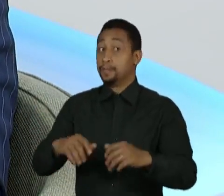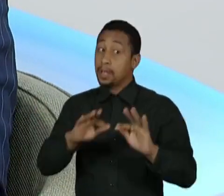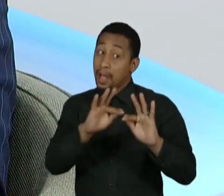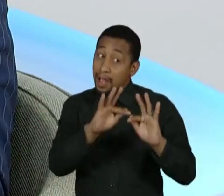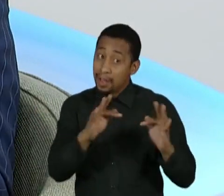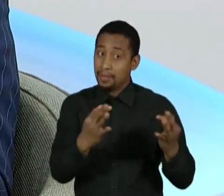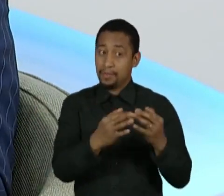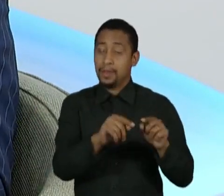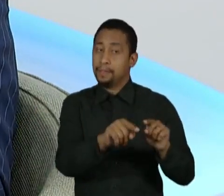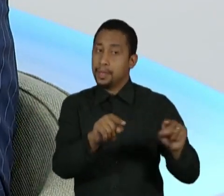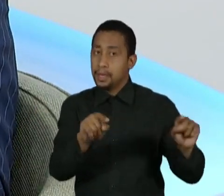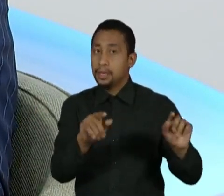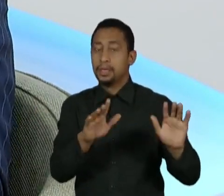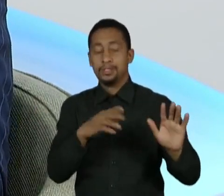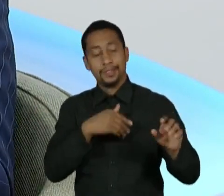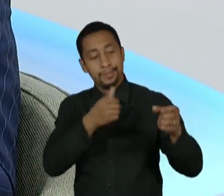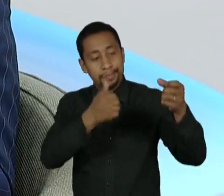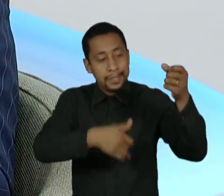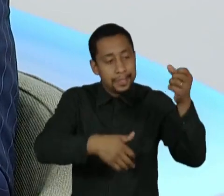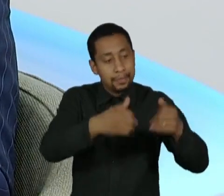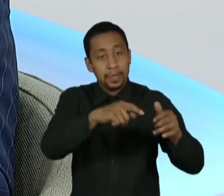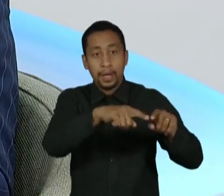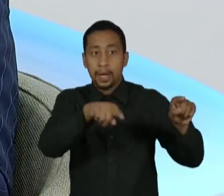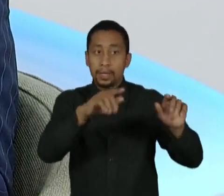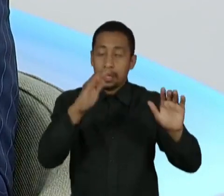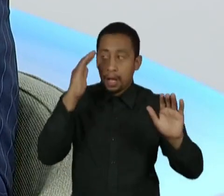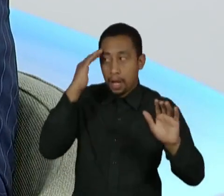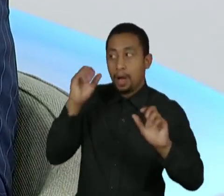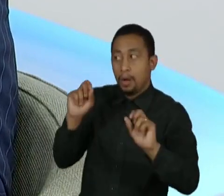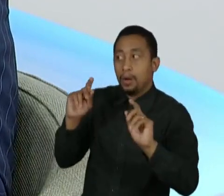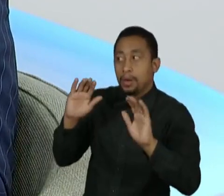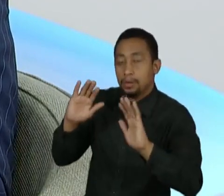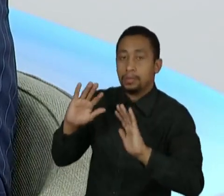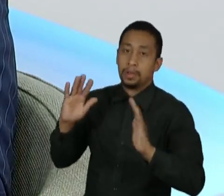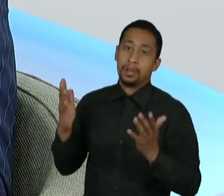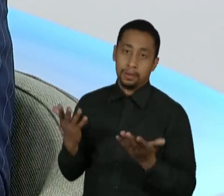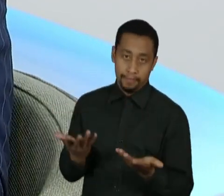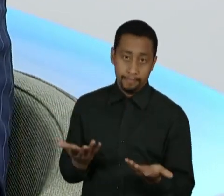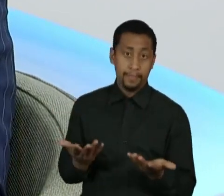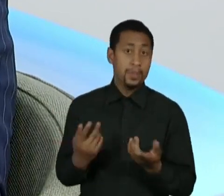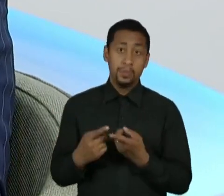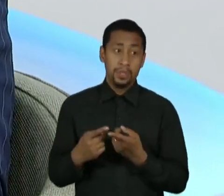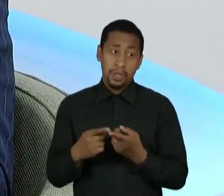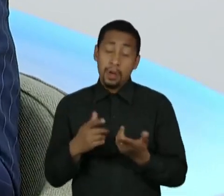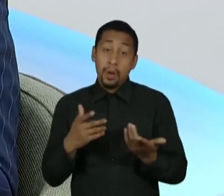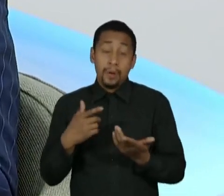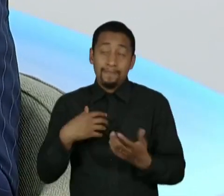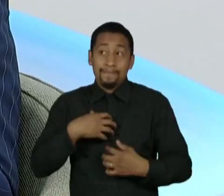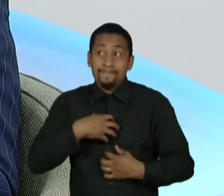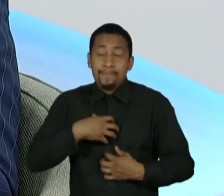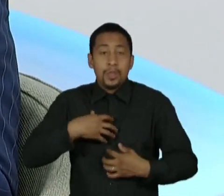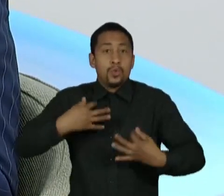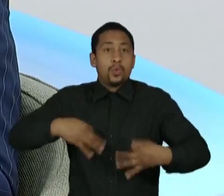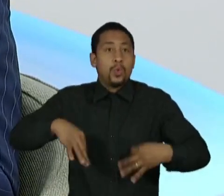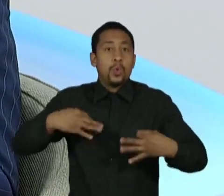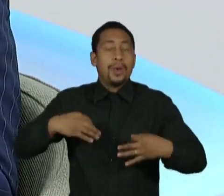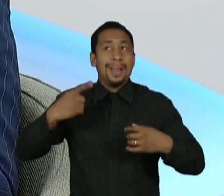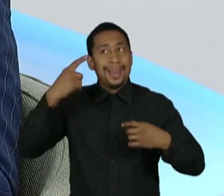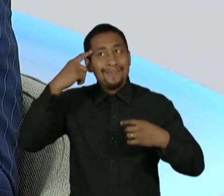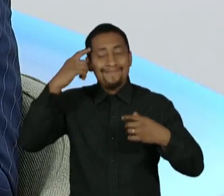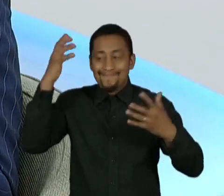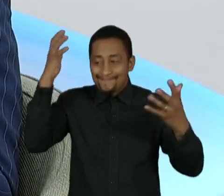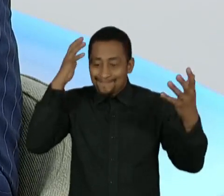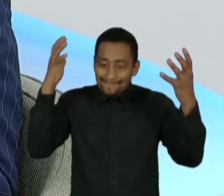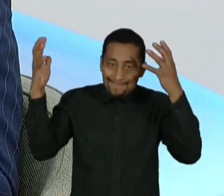entendendo melhor porque eu falo para as famílias você tem a dor psicológica Dor do Coração